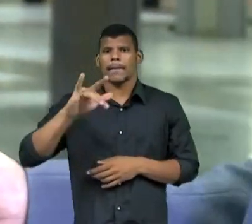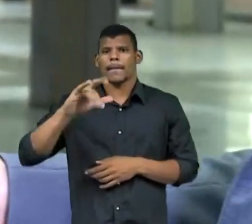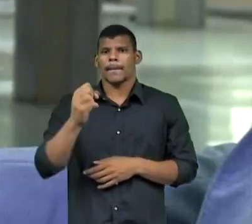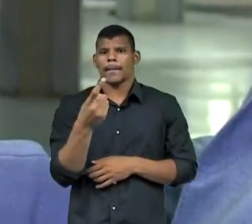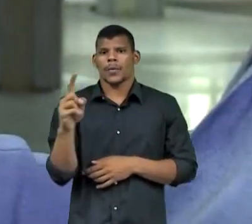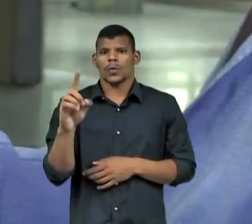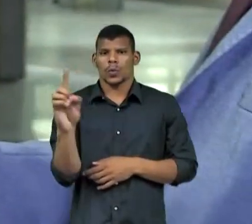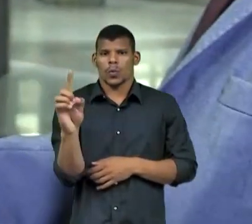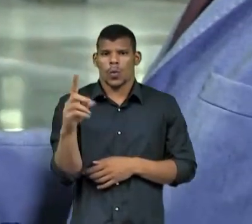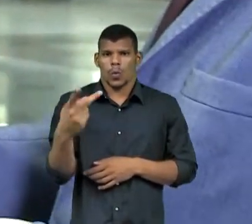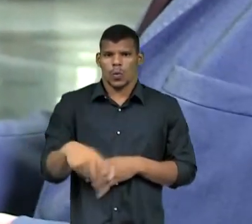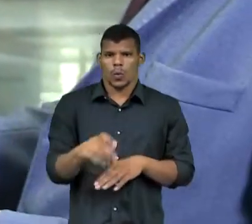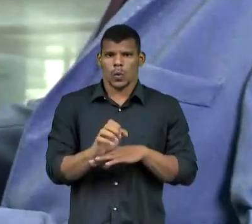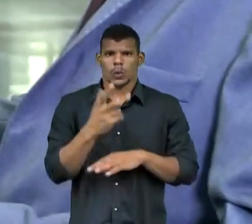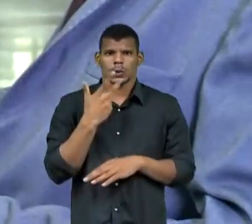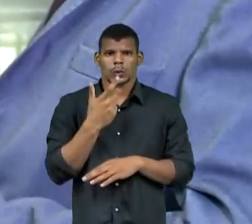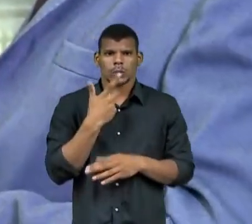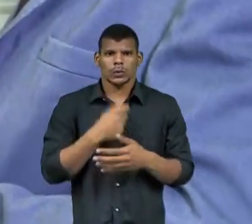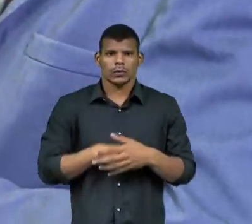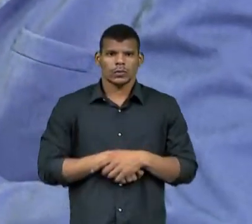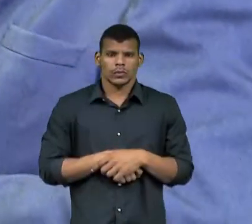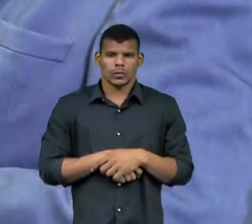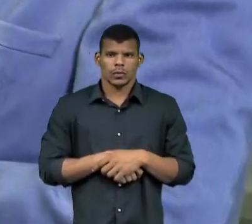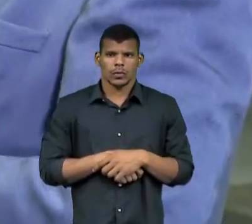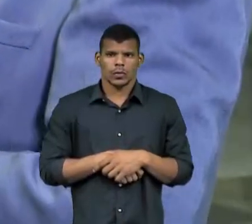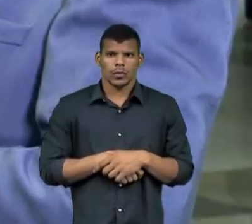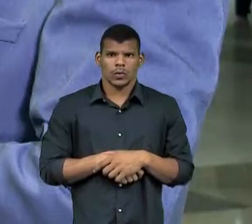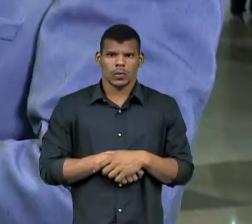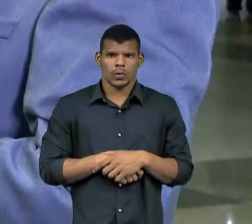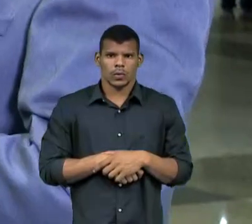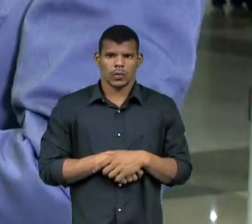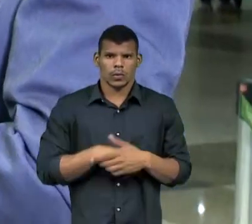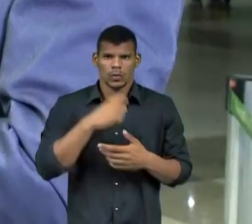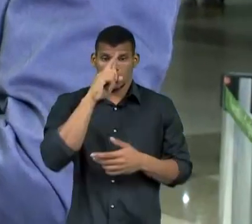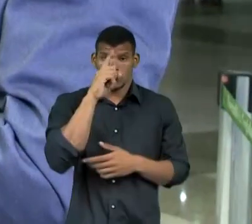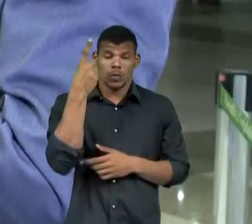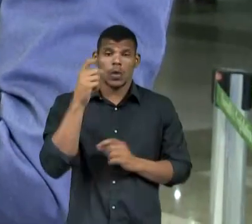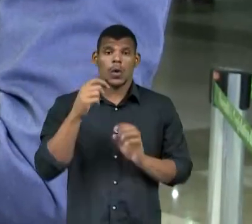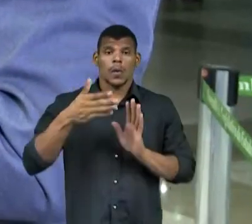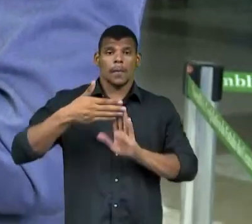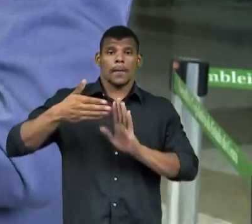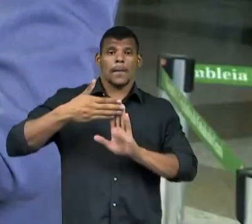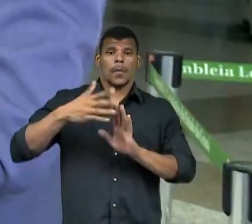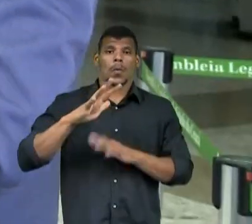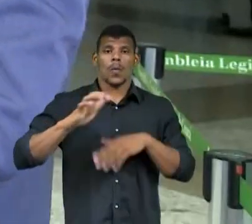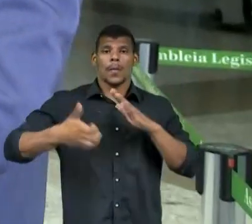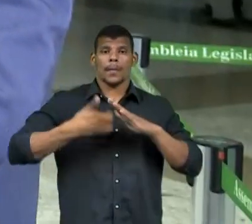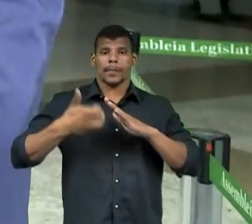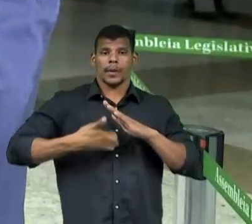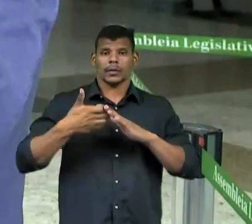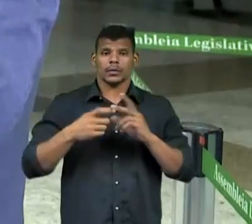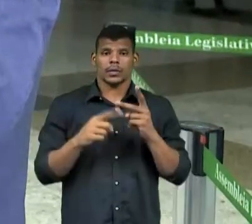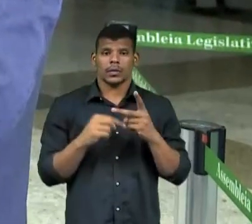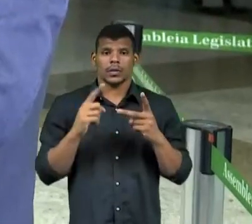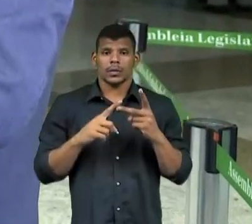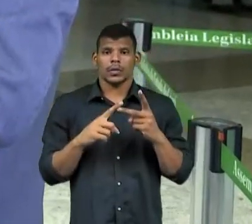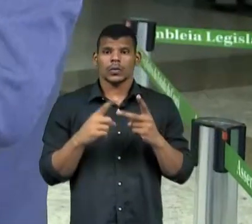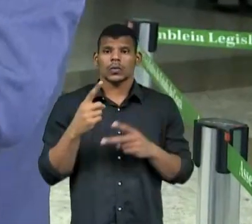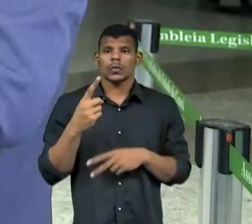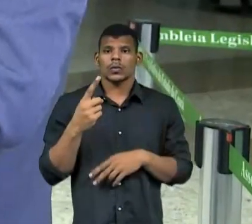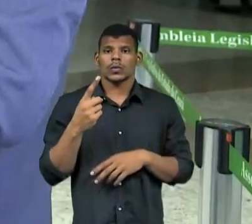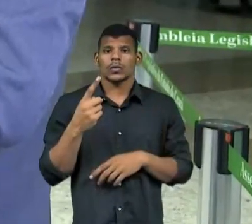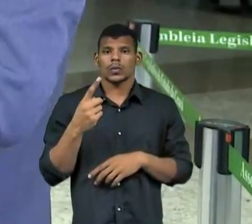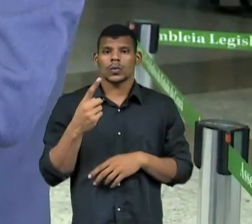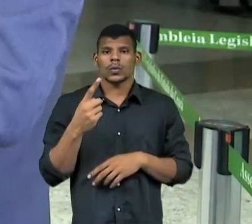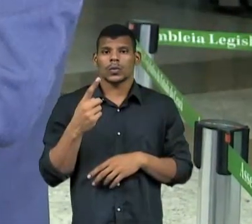aqui para o nosso estado. E a ideia é que a gente possa propor para que o empresário, para que o empreendedor possa gerar negócio